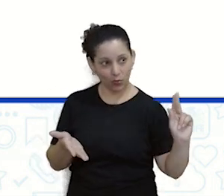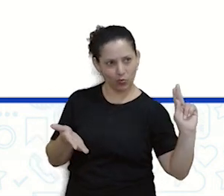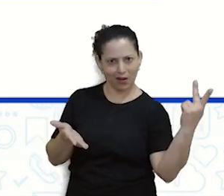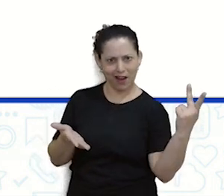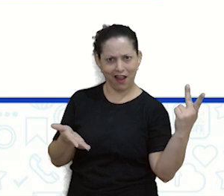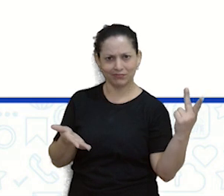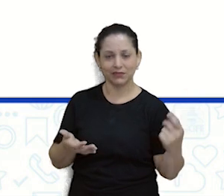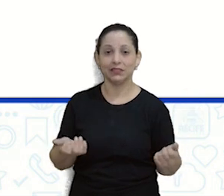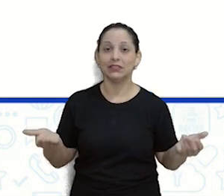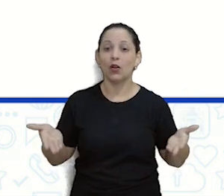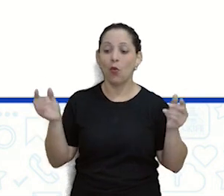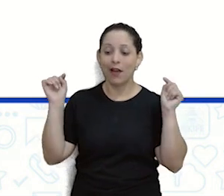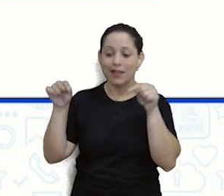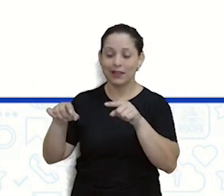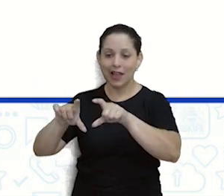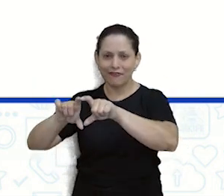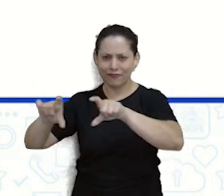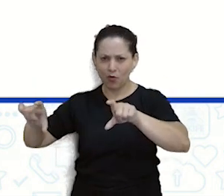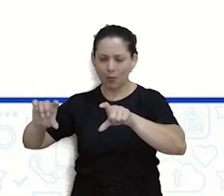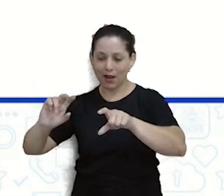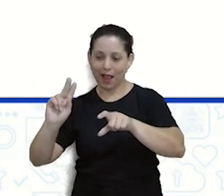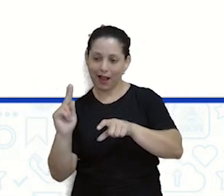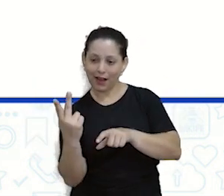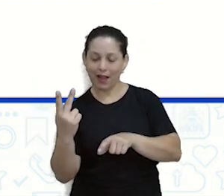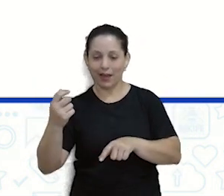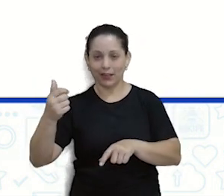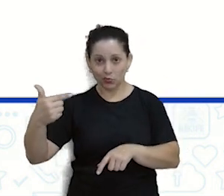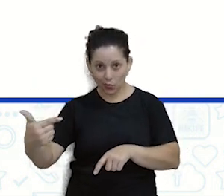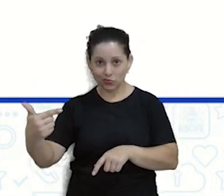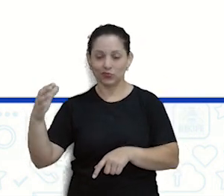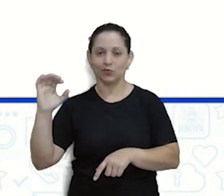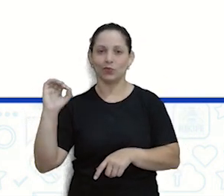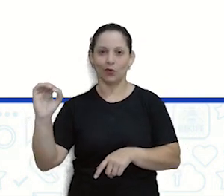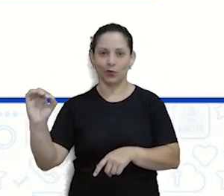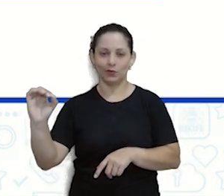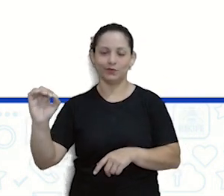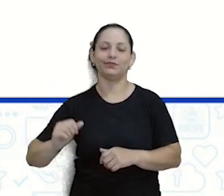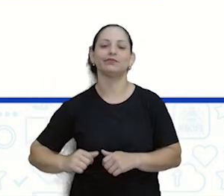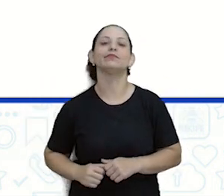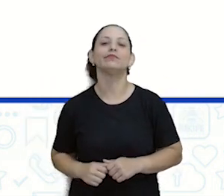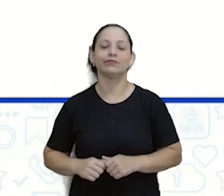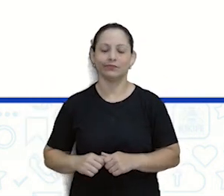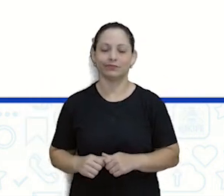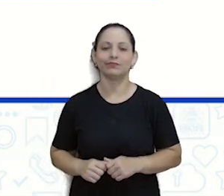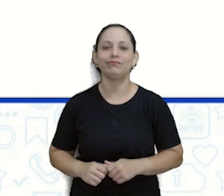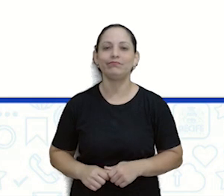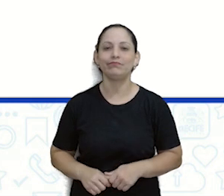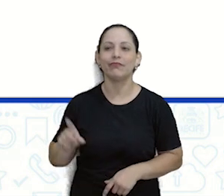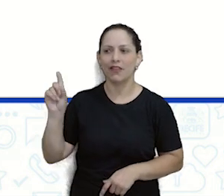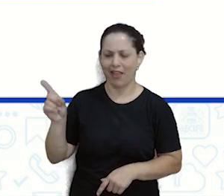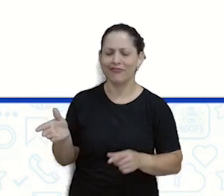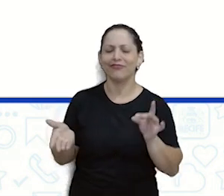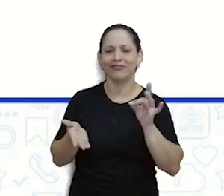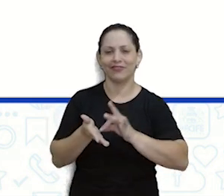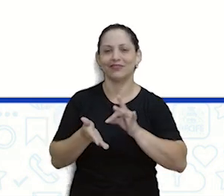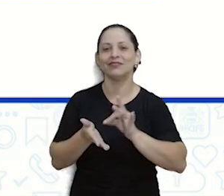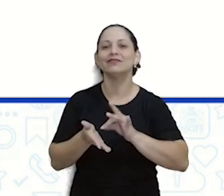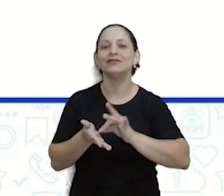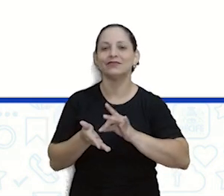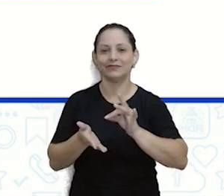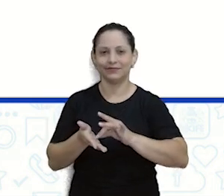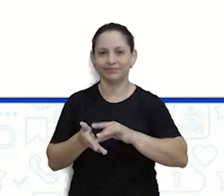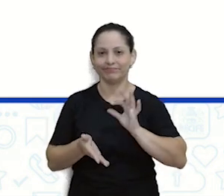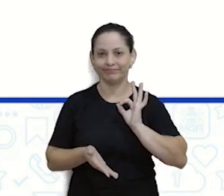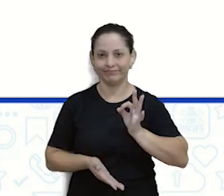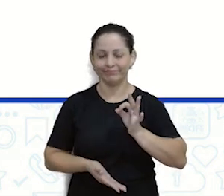Então, H2, olha só, gente, temos dois átomos de hidrogênio aí, tá certo? Não é isso, prof? Tudo certo até aí, né? Tudo